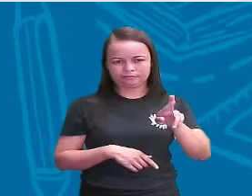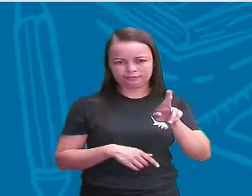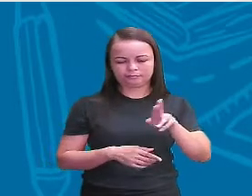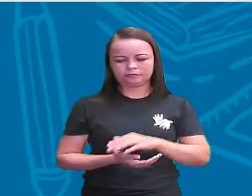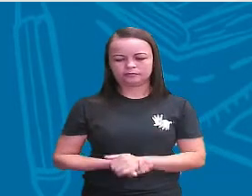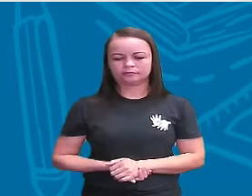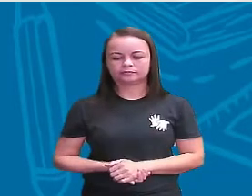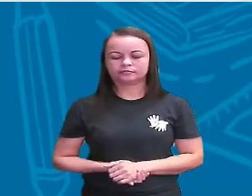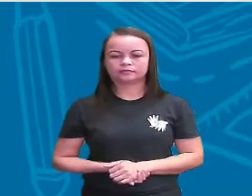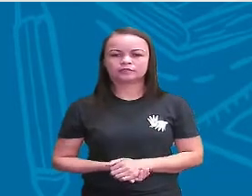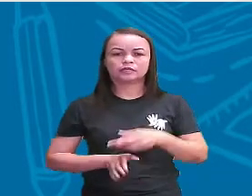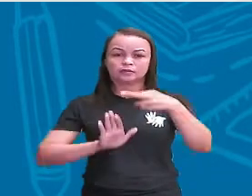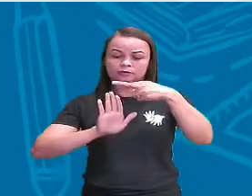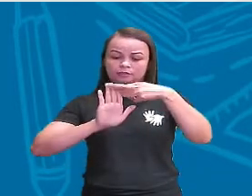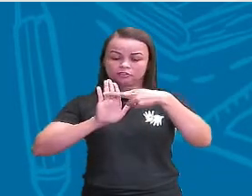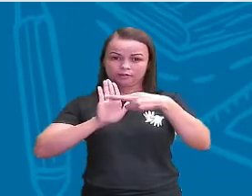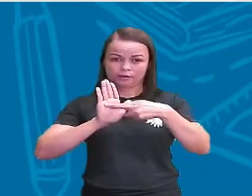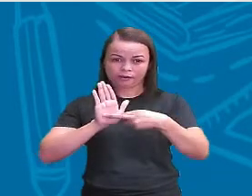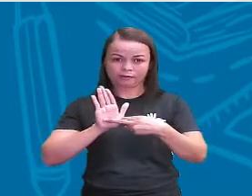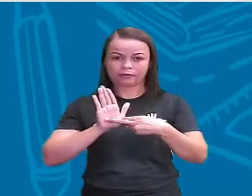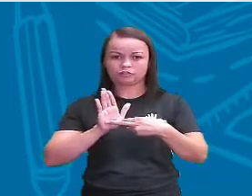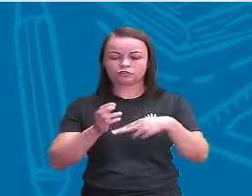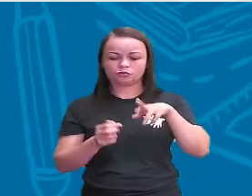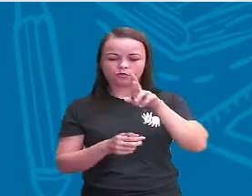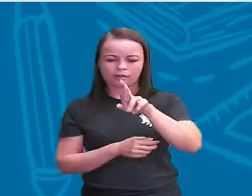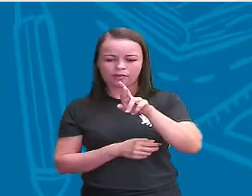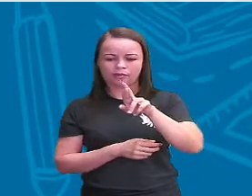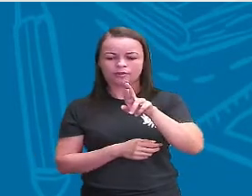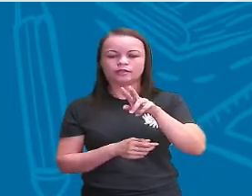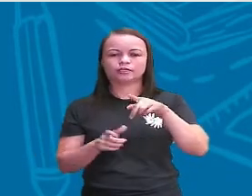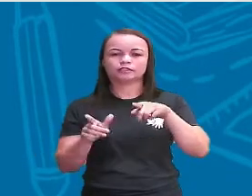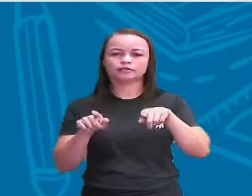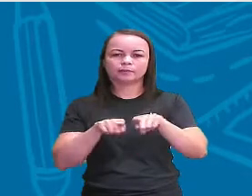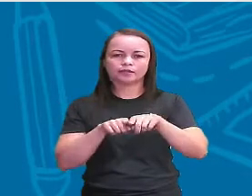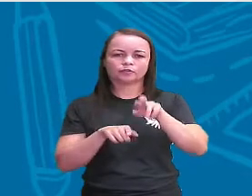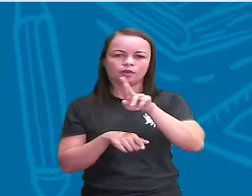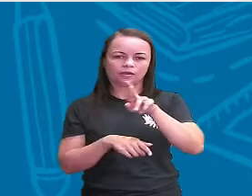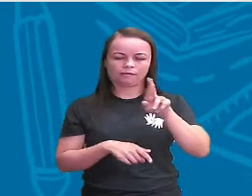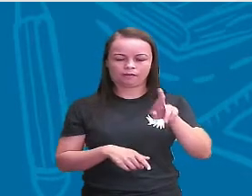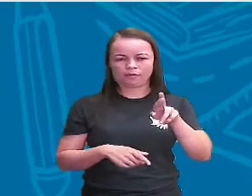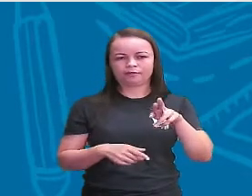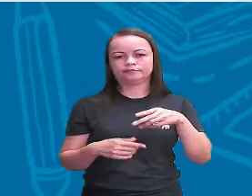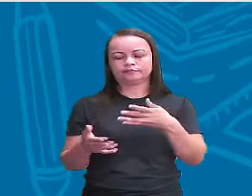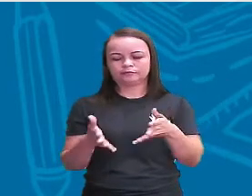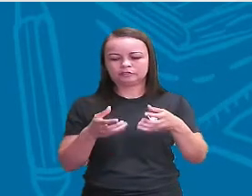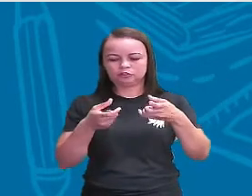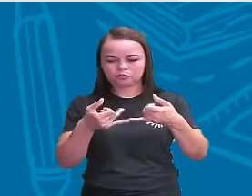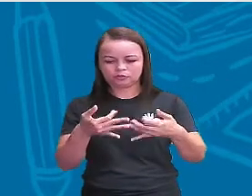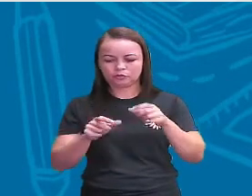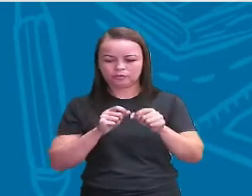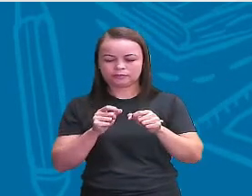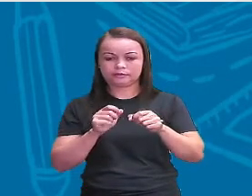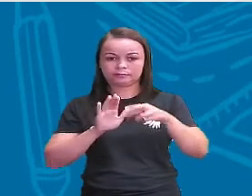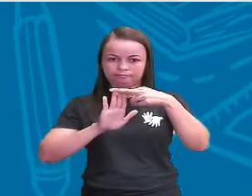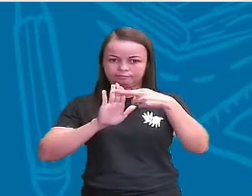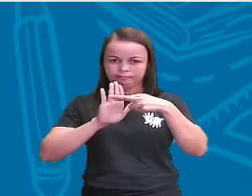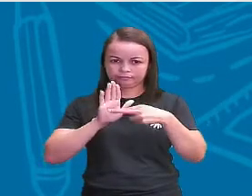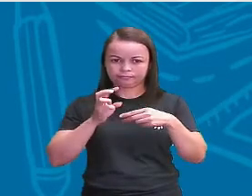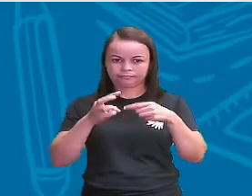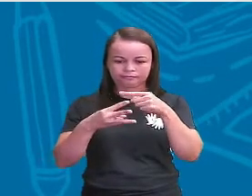né? Nas regrinhas do R e do RR, diz o seguinte: temos aqui três